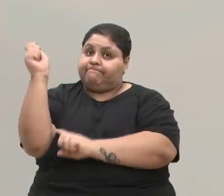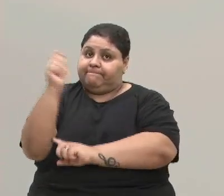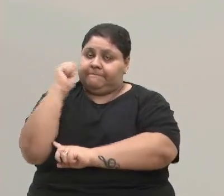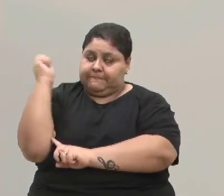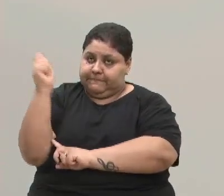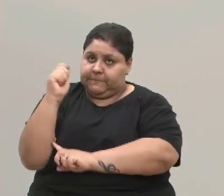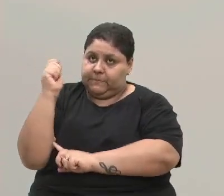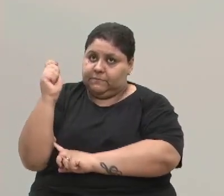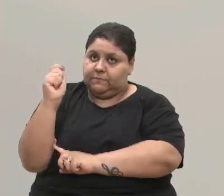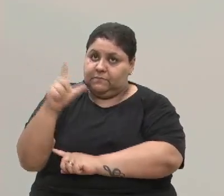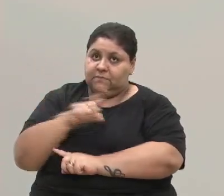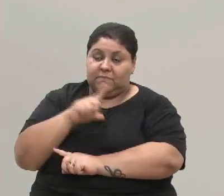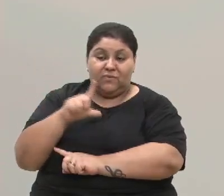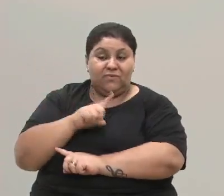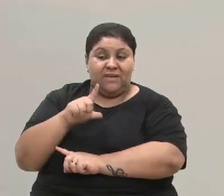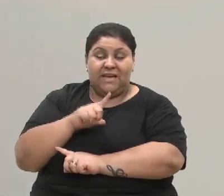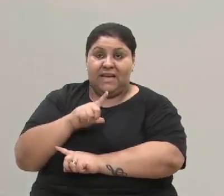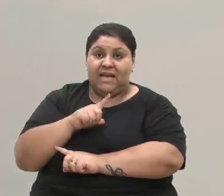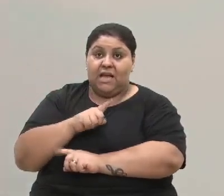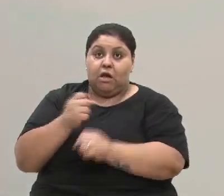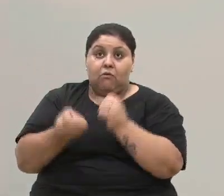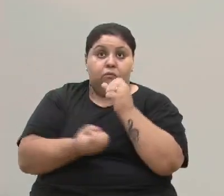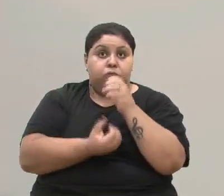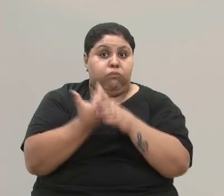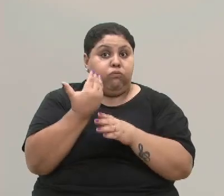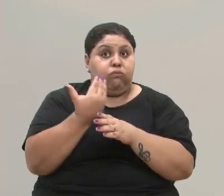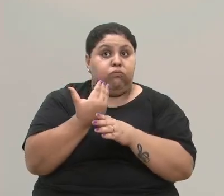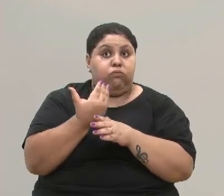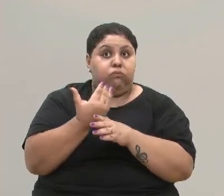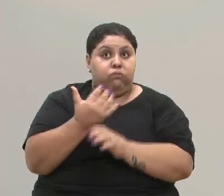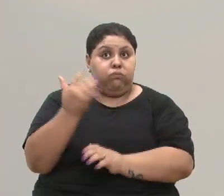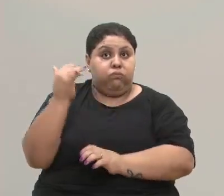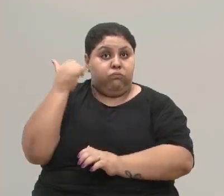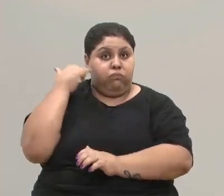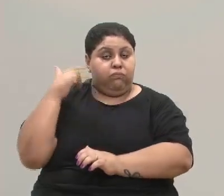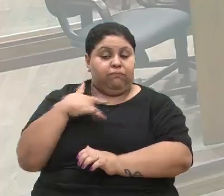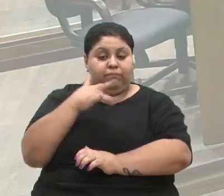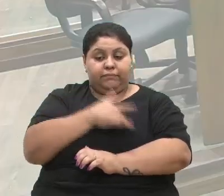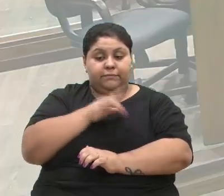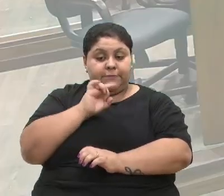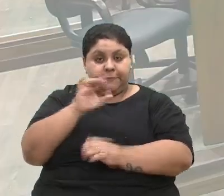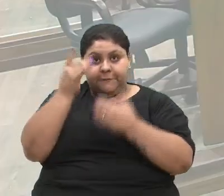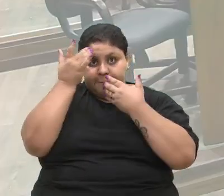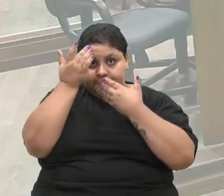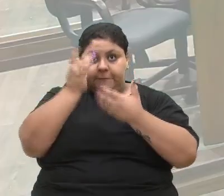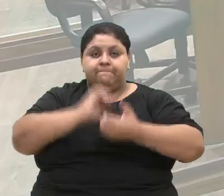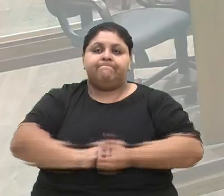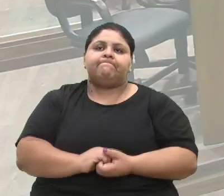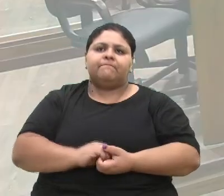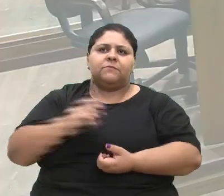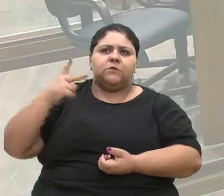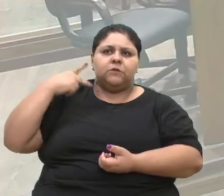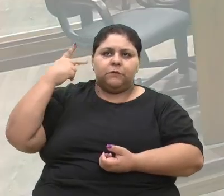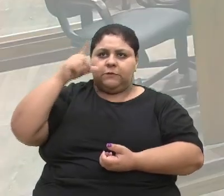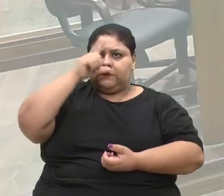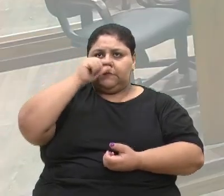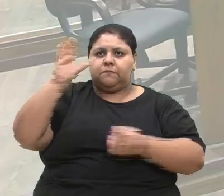Sul, não tenha já colocado em prática a telemedicina. Era isso. Obrigado, vereador Cadore. Vereador Fantinel, sua